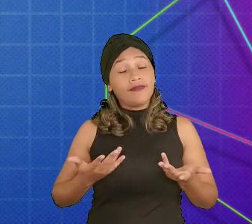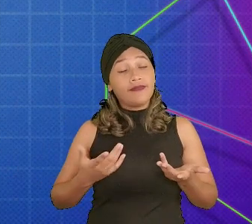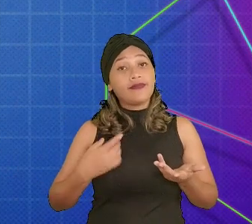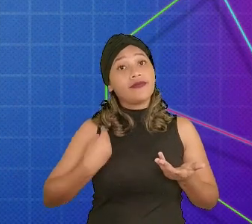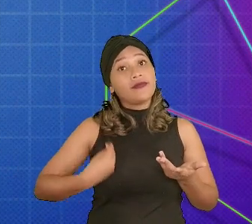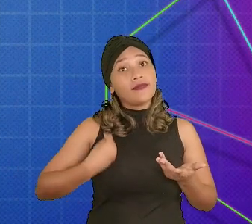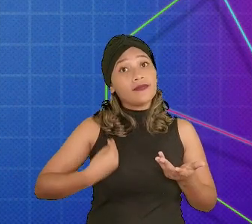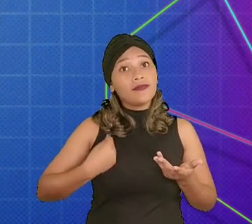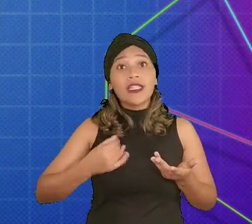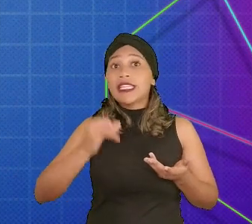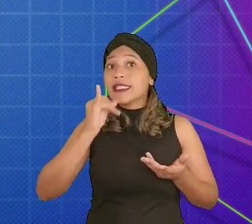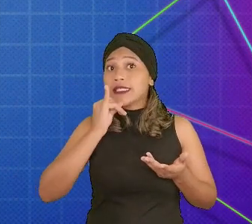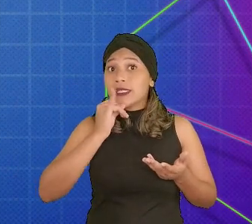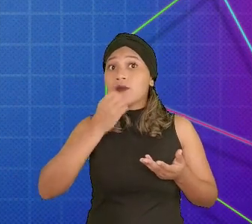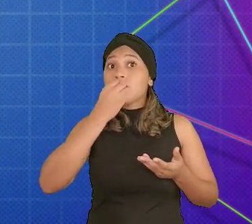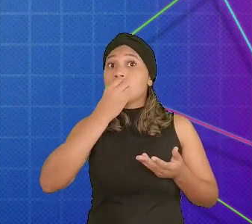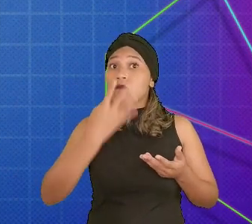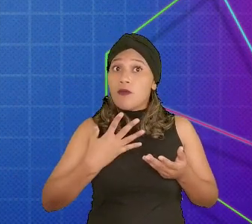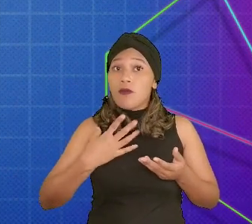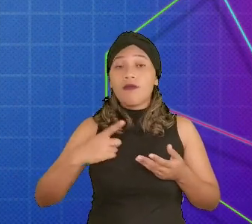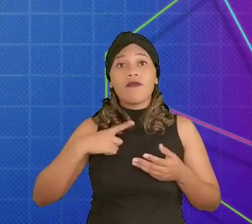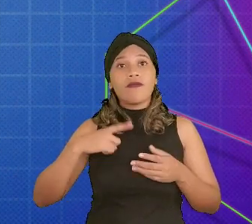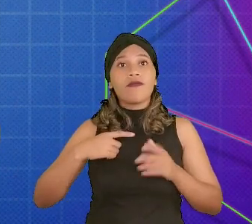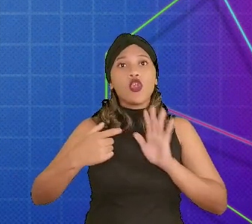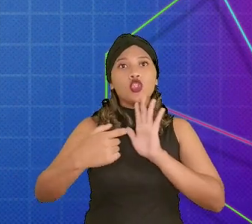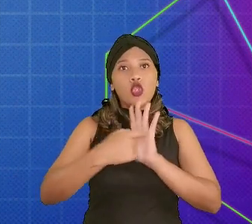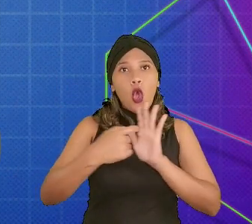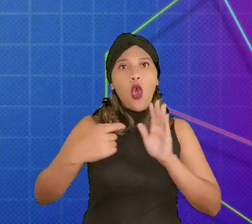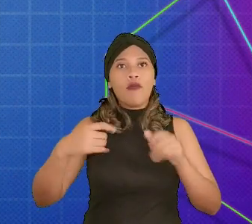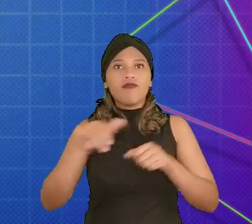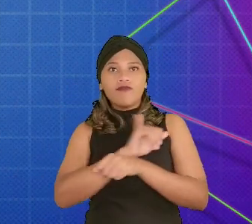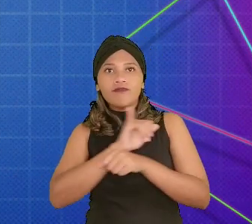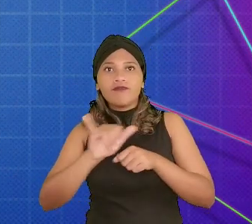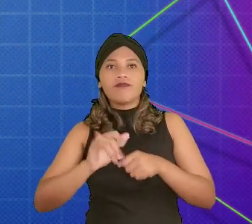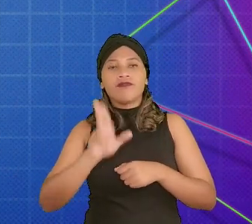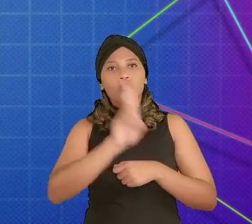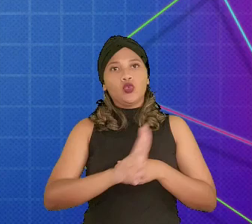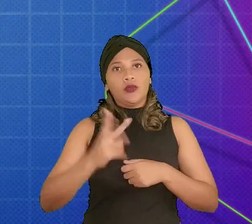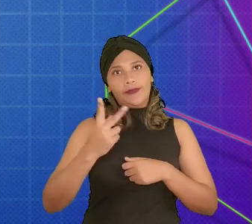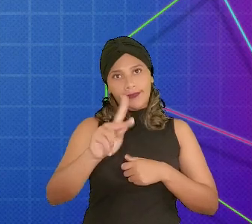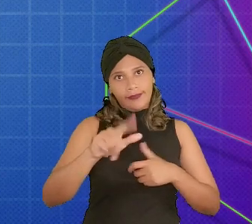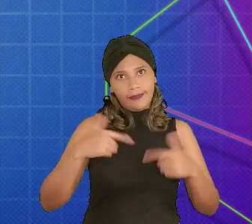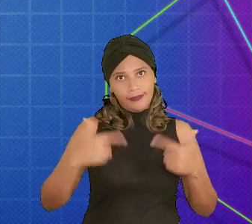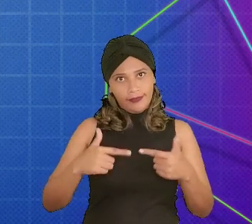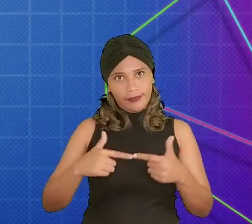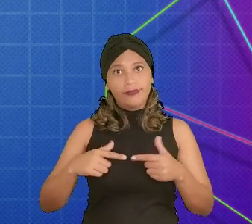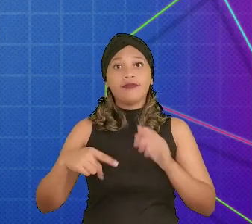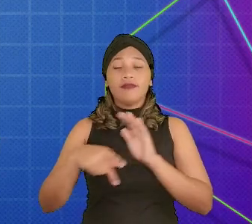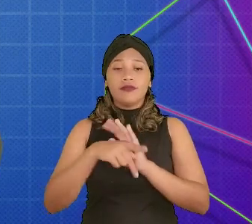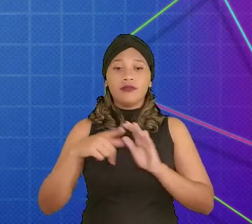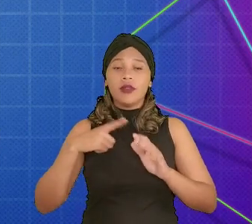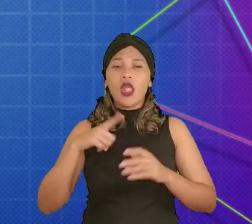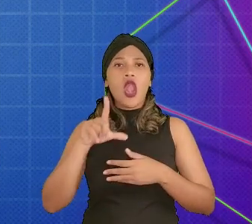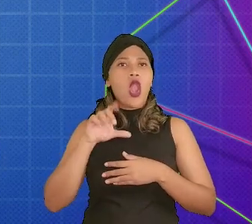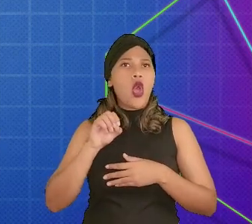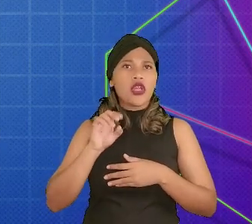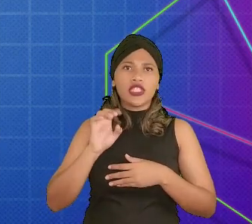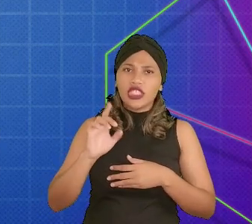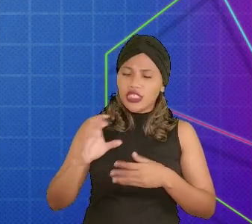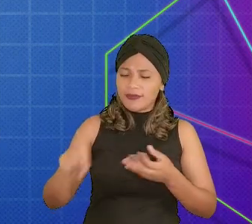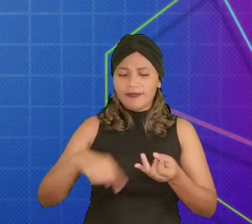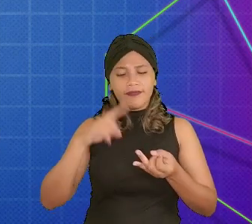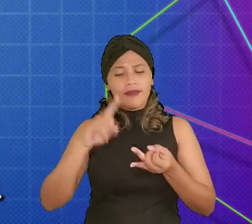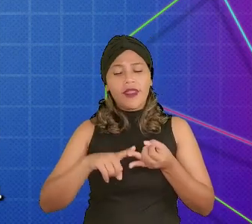isso, existem alguns bons exemplos de ferramentas e softwares para usar no seu trabalho. Reaper, Logic,